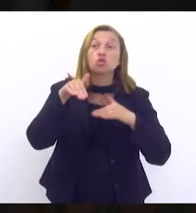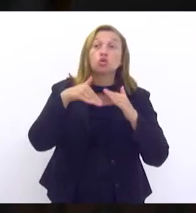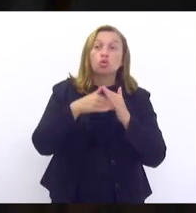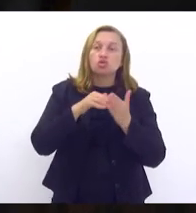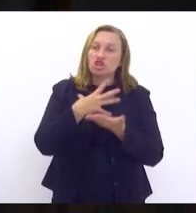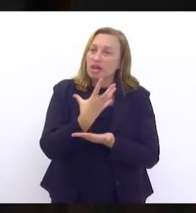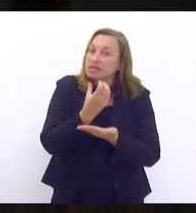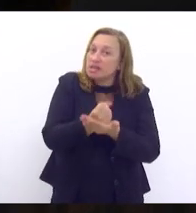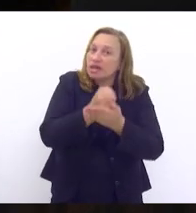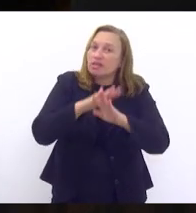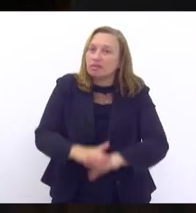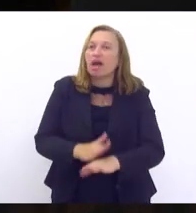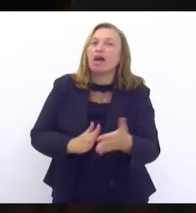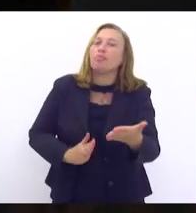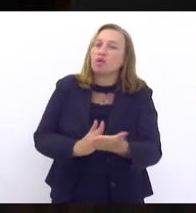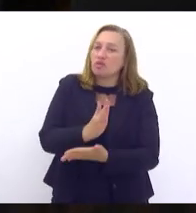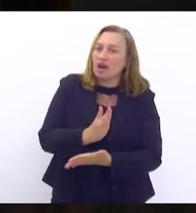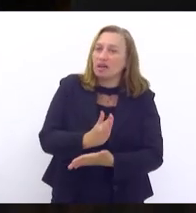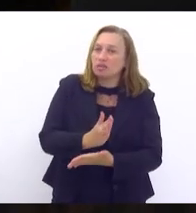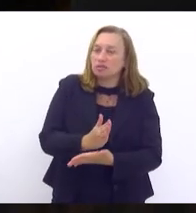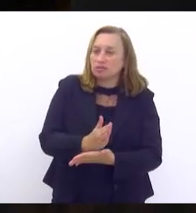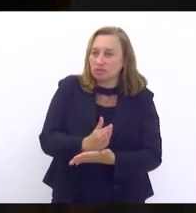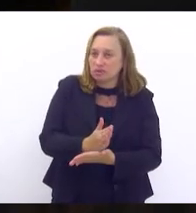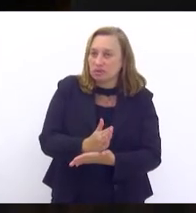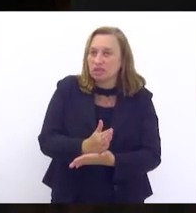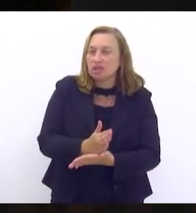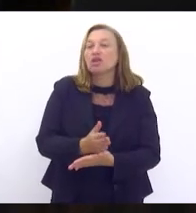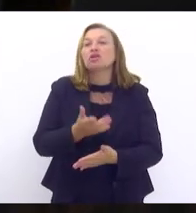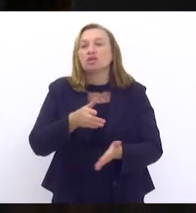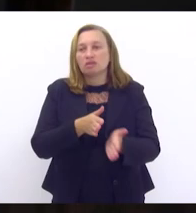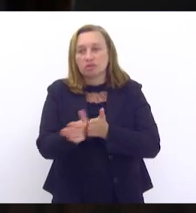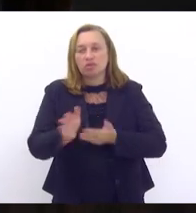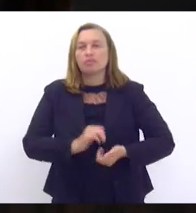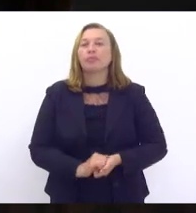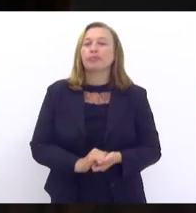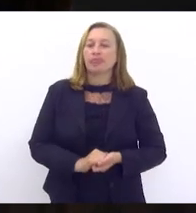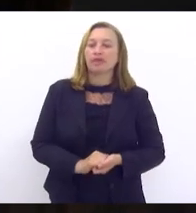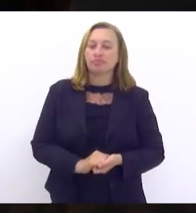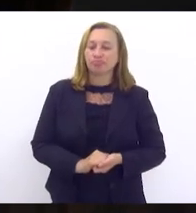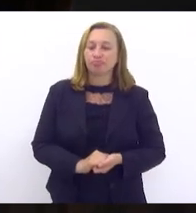que aprovam, permaneçam como estão. Aprovado vai a promulgação.